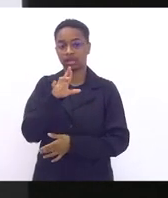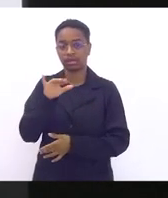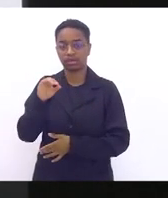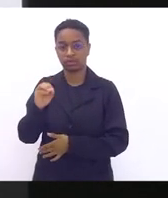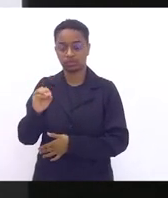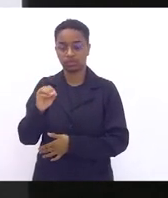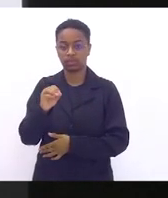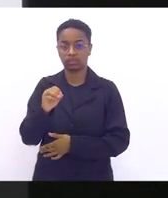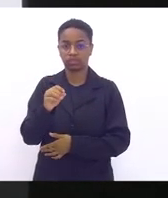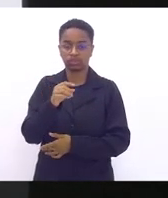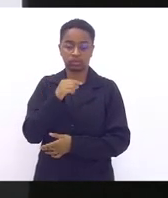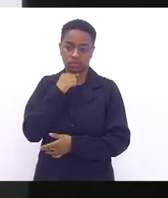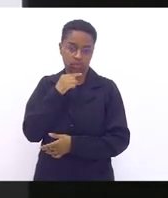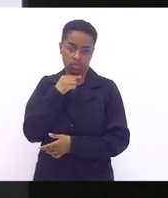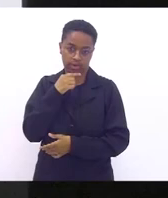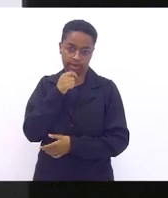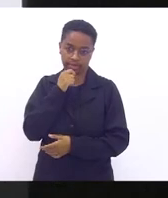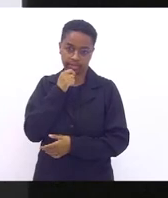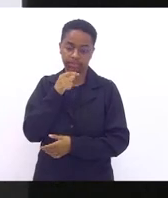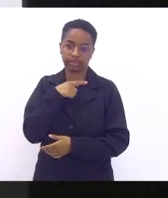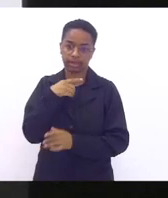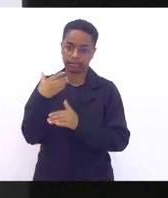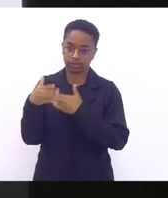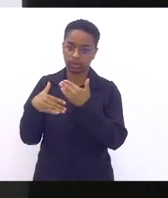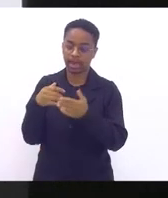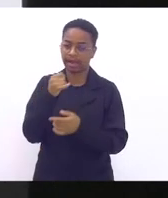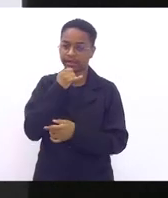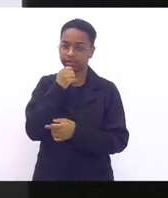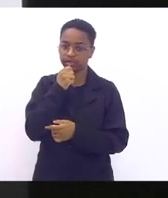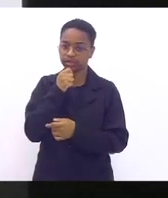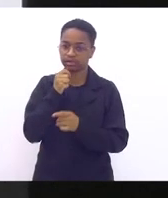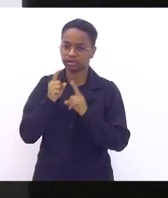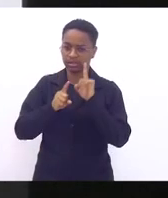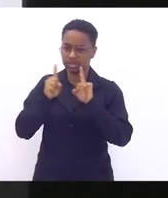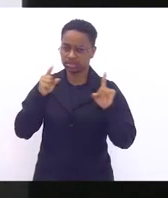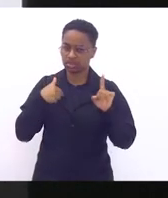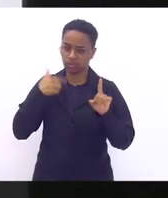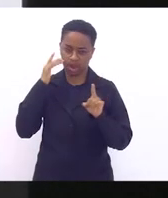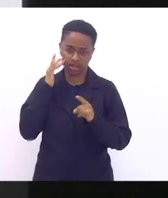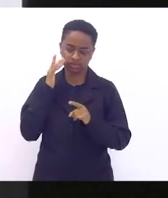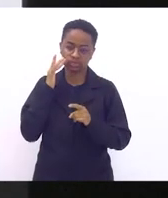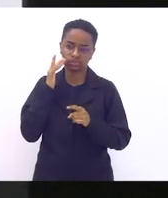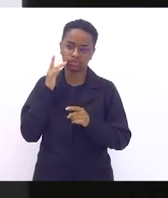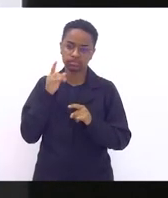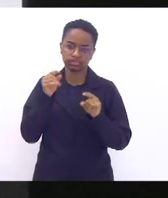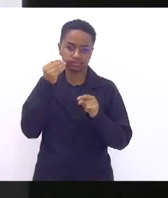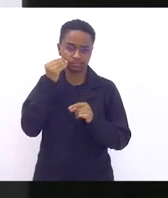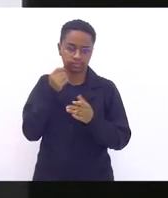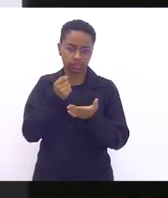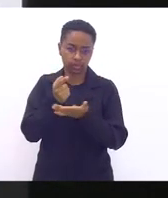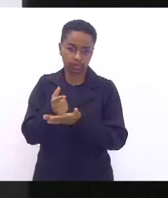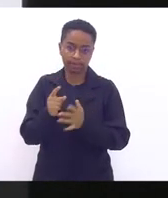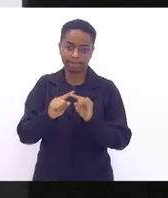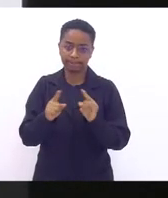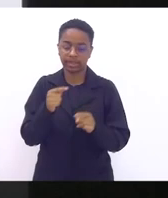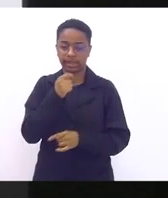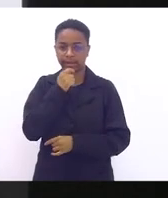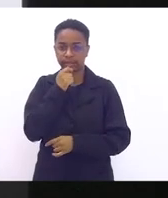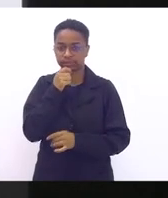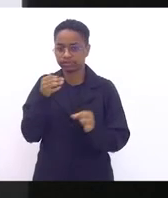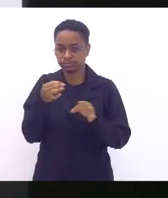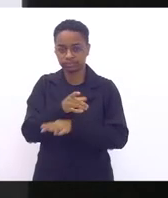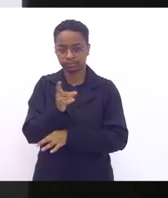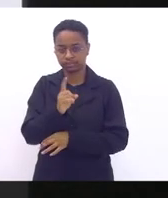não conseguiu ainda, né? Estava em processo de licitação, se eu não me engano, né, Ana Paula, mas em processo de compra, mas ainda não está